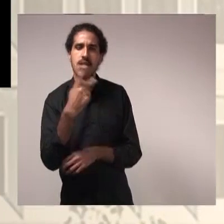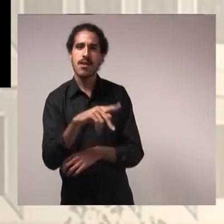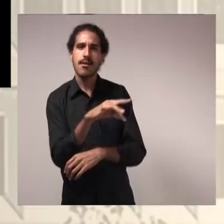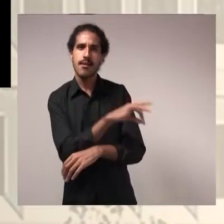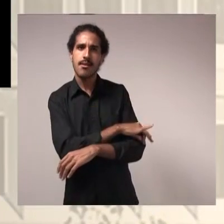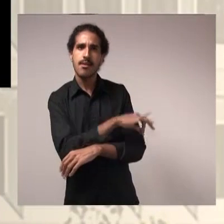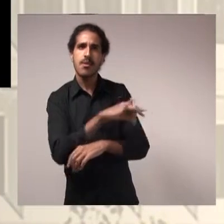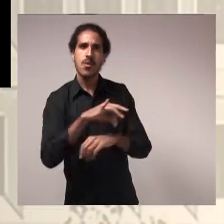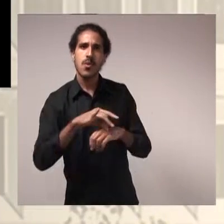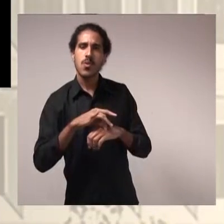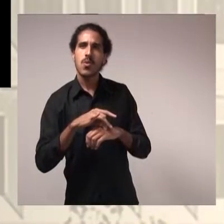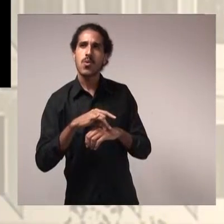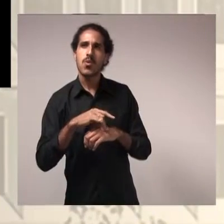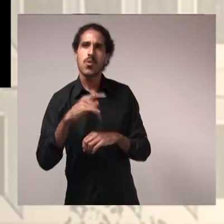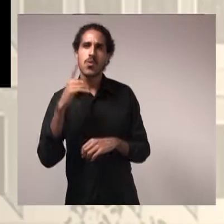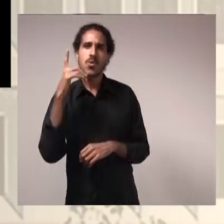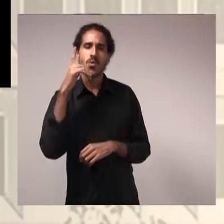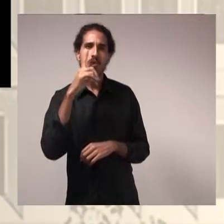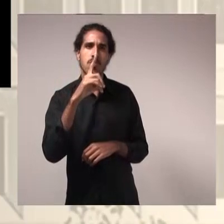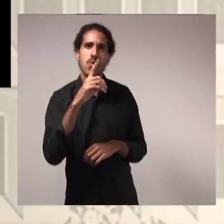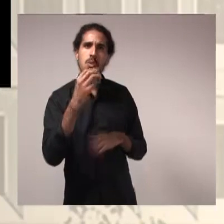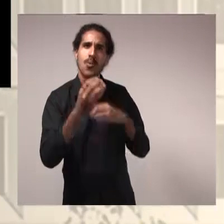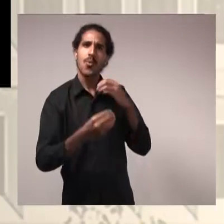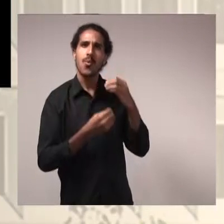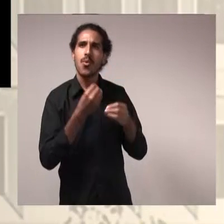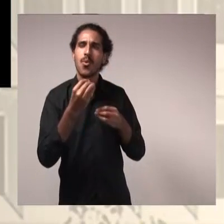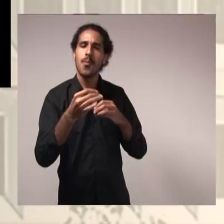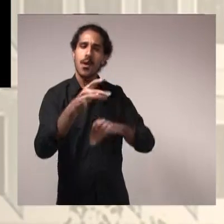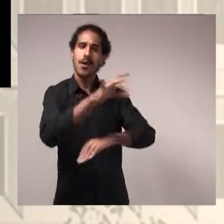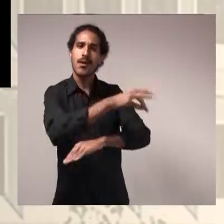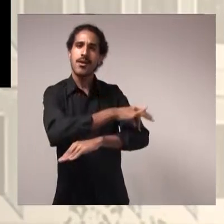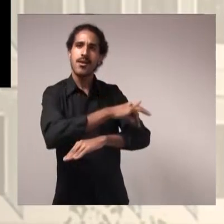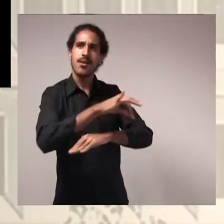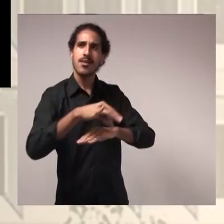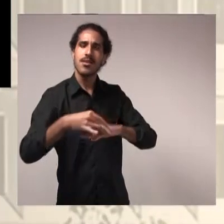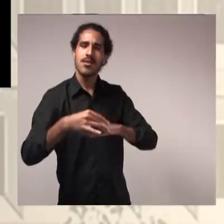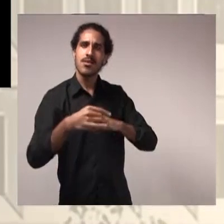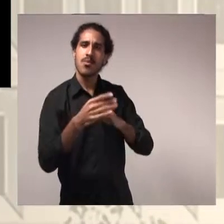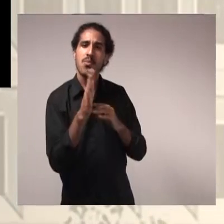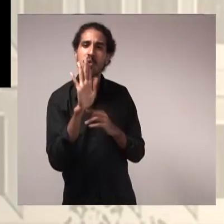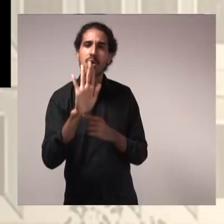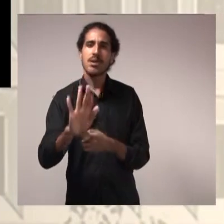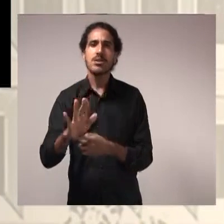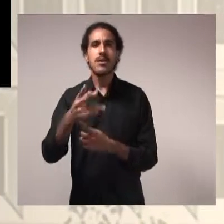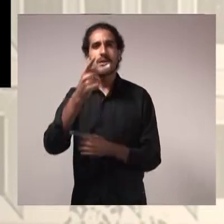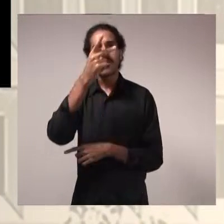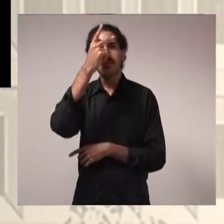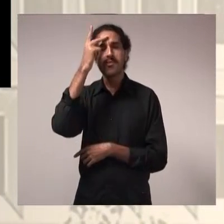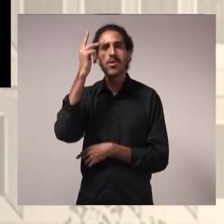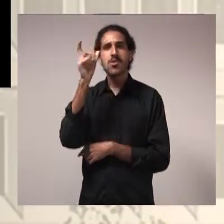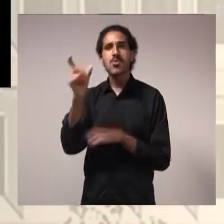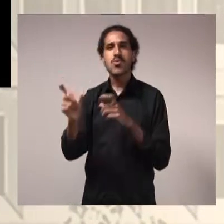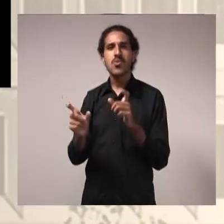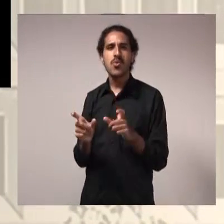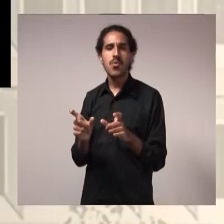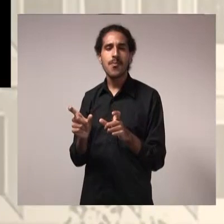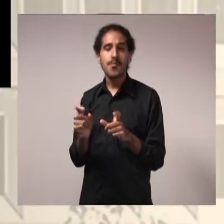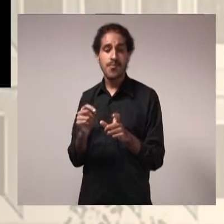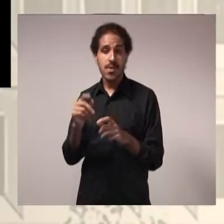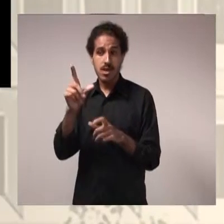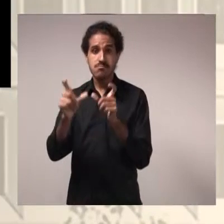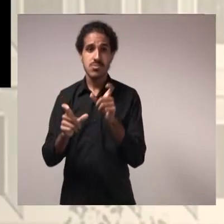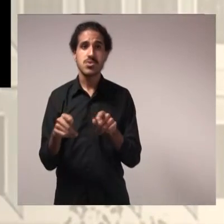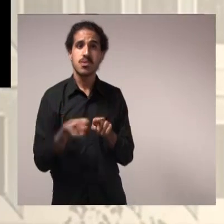a excelência de trazer a arquitetura para as pessoas e feita pelas pessoas.